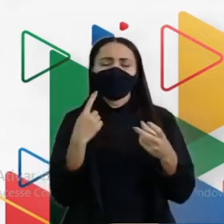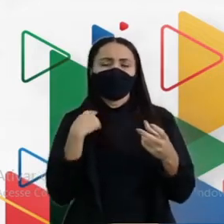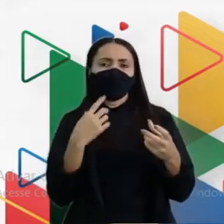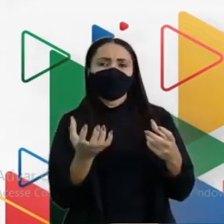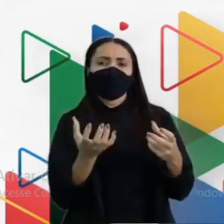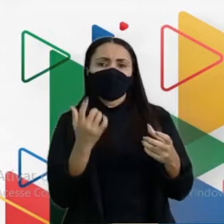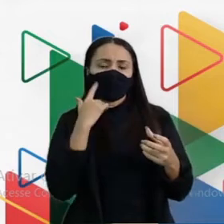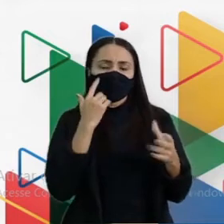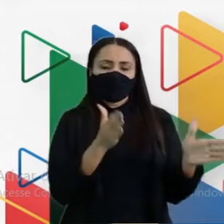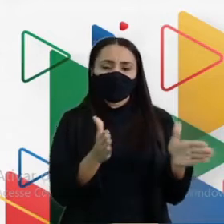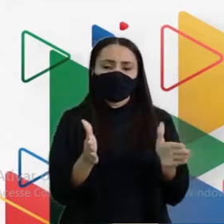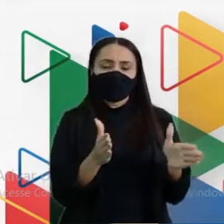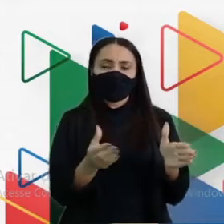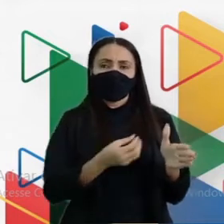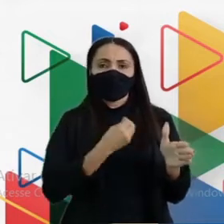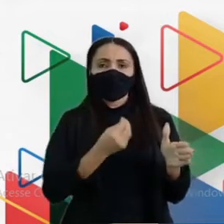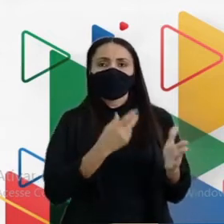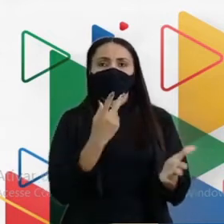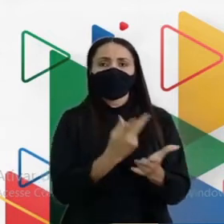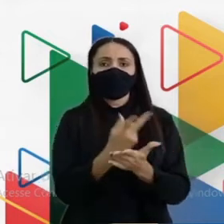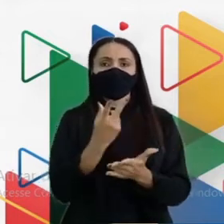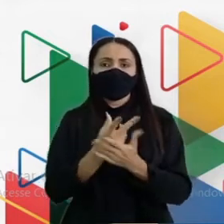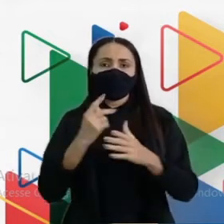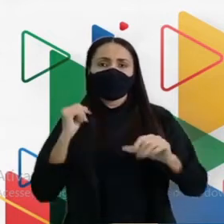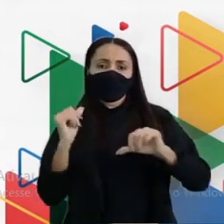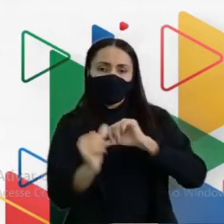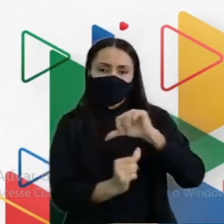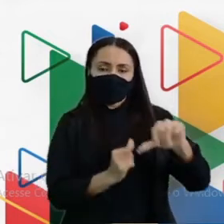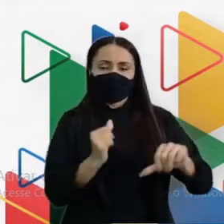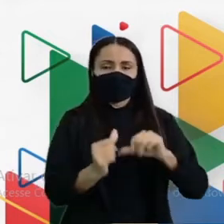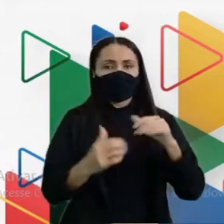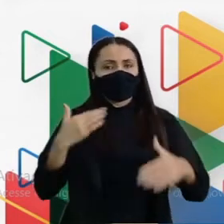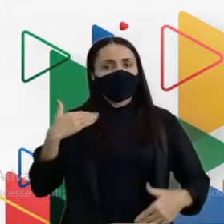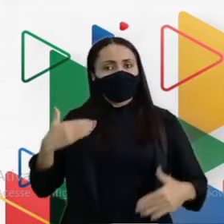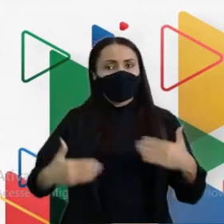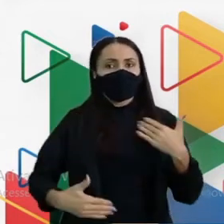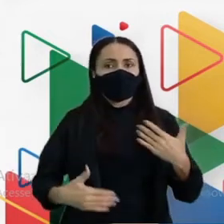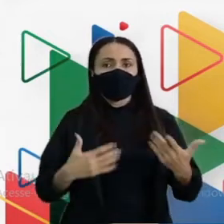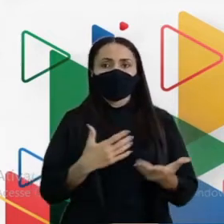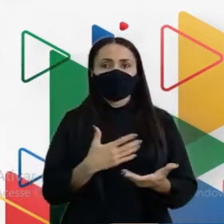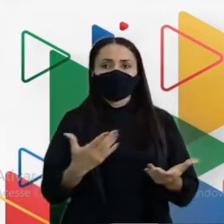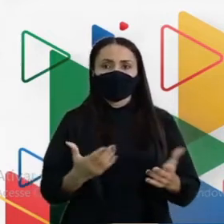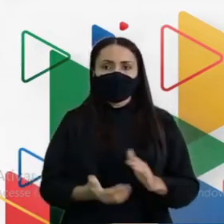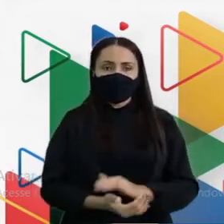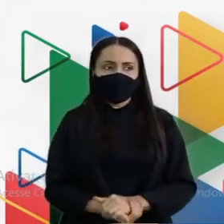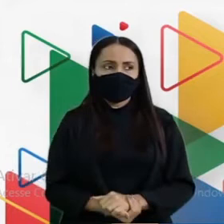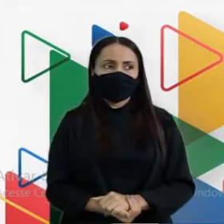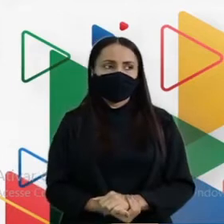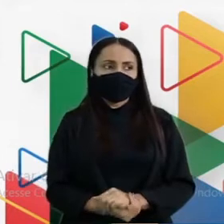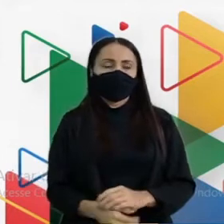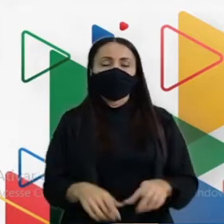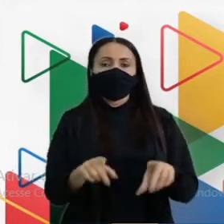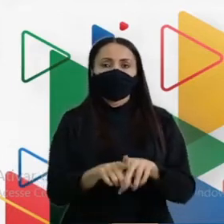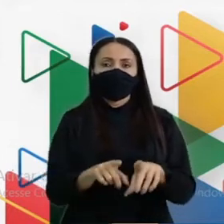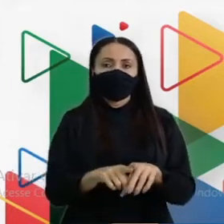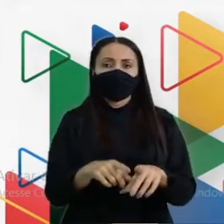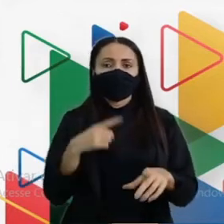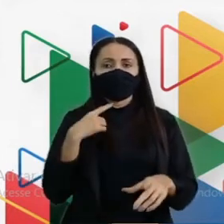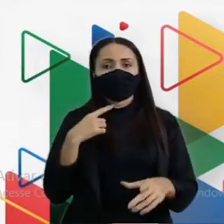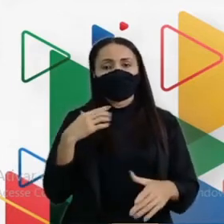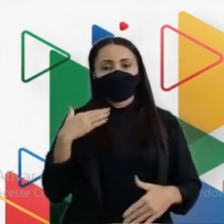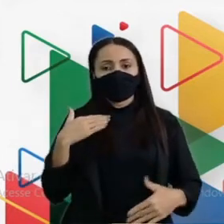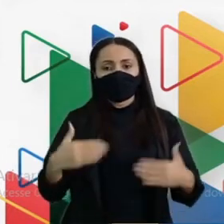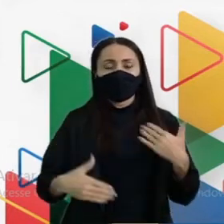da vida acontecem muitas transformações ao longo da nossa existência, tanto na questão